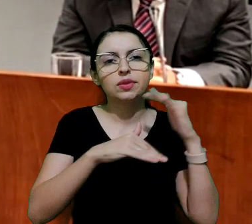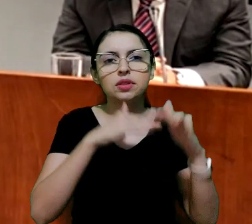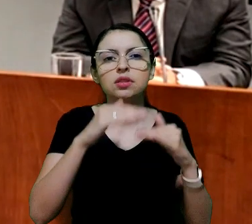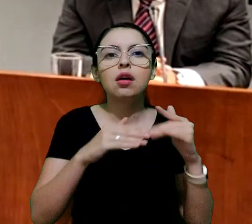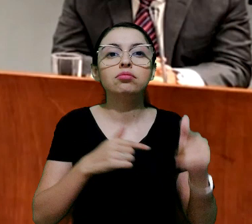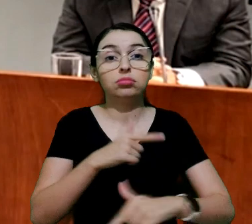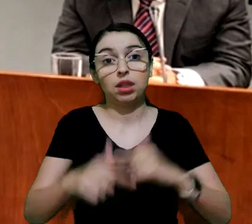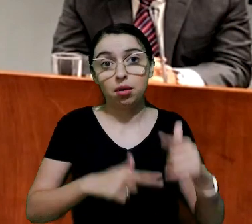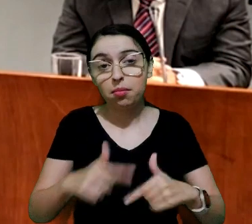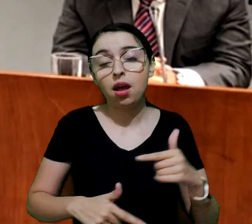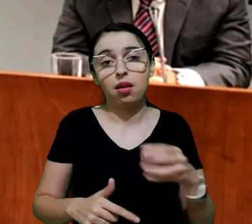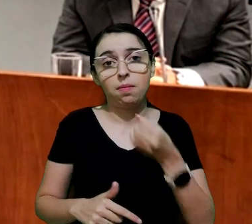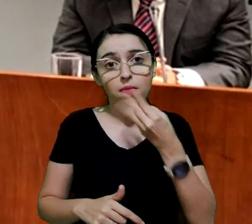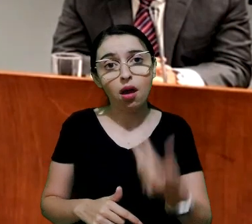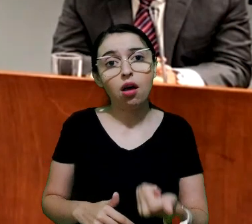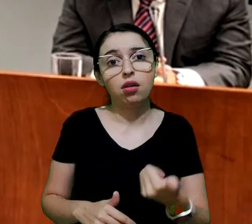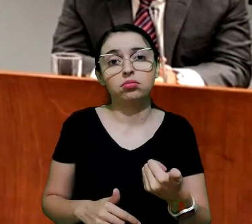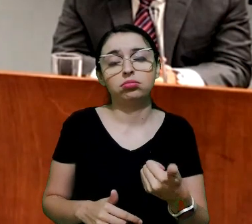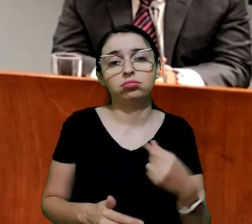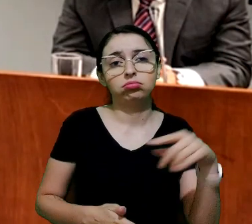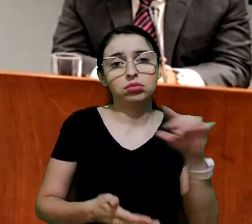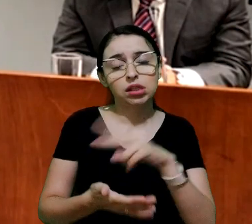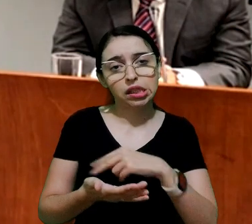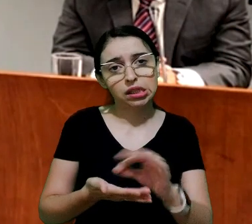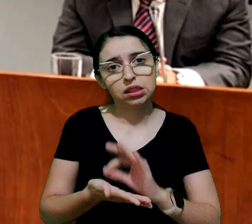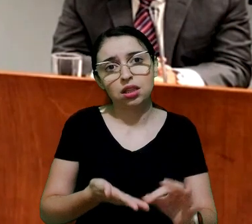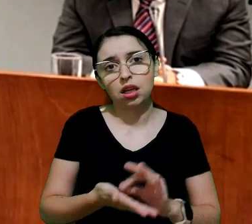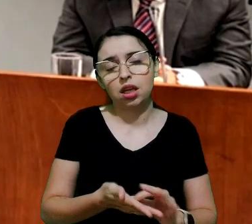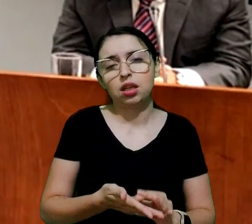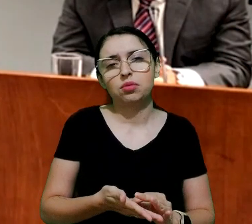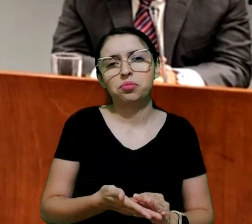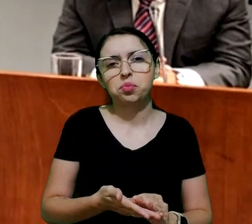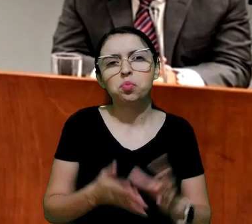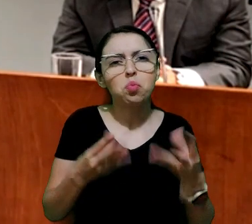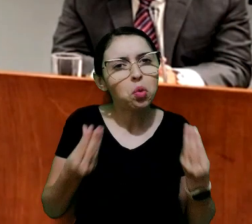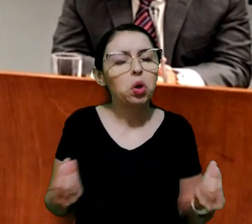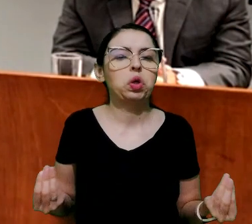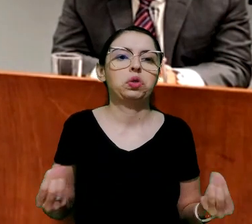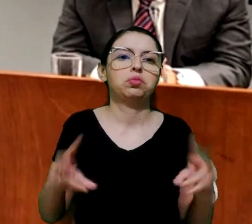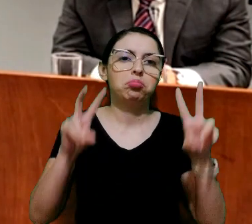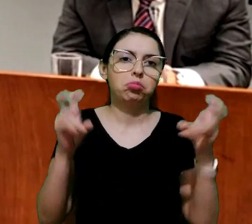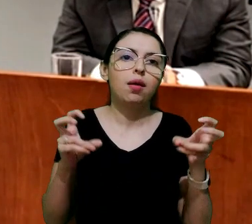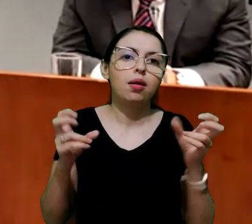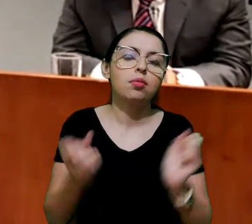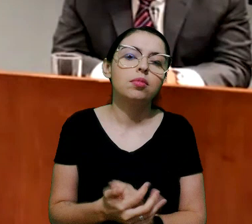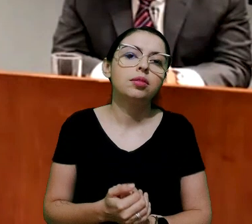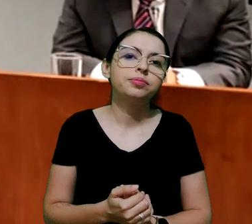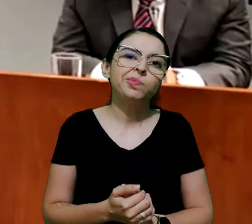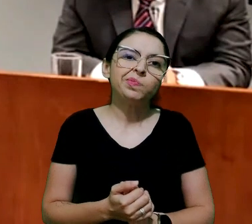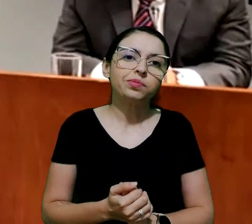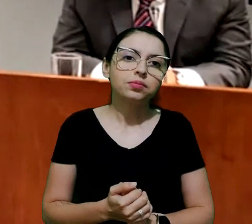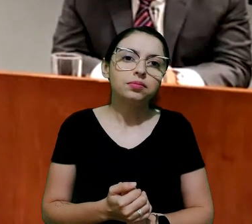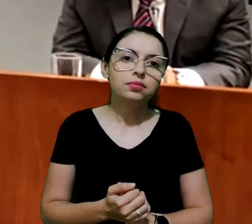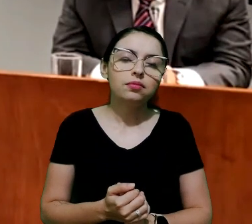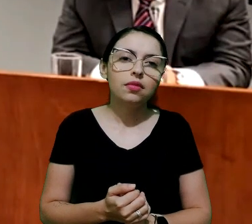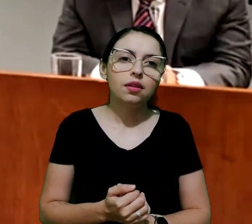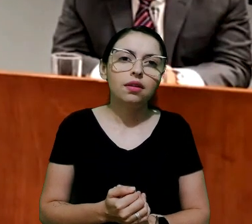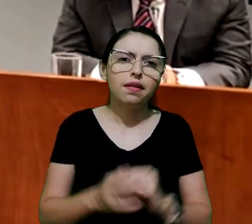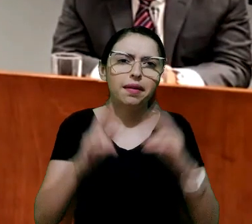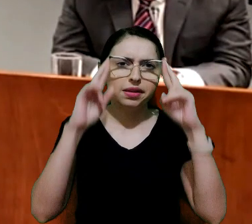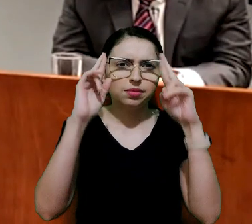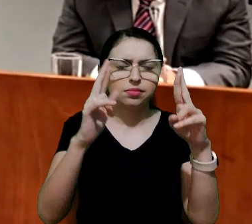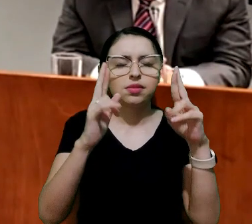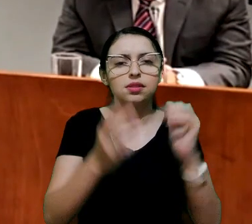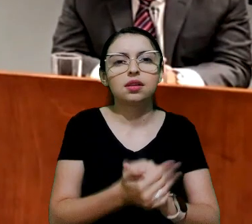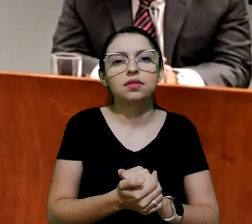de sucessões, que tem um trabalho muito, muito bom e sempre tem escrito muito a respeito desses